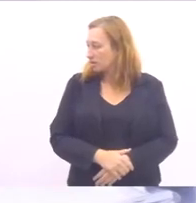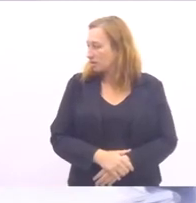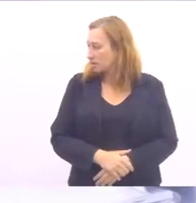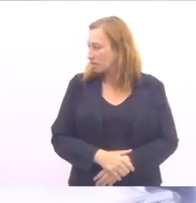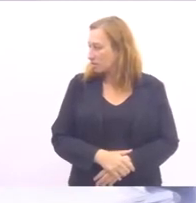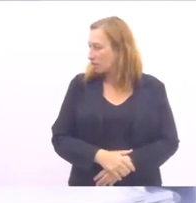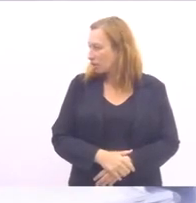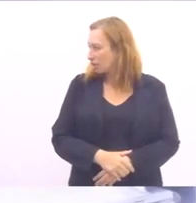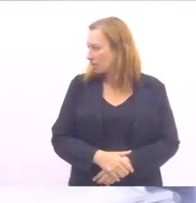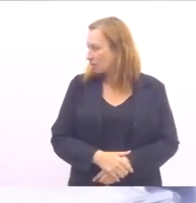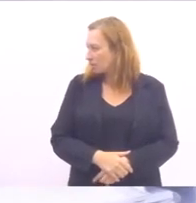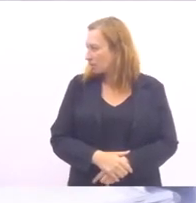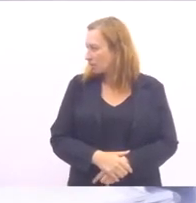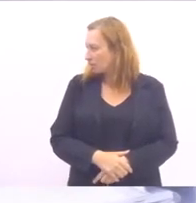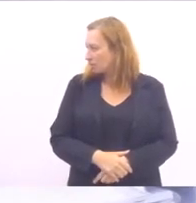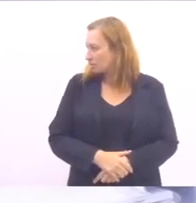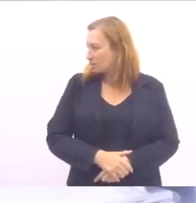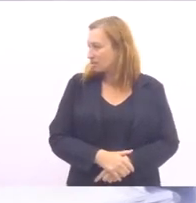recebe dinheiro.